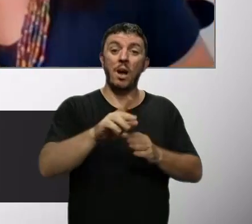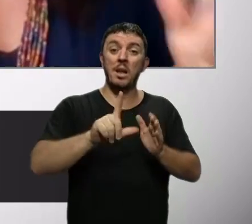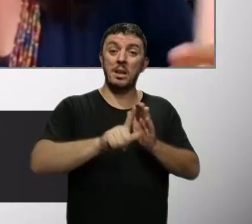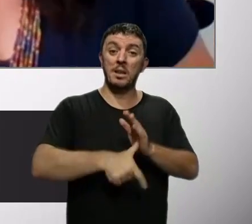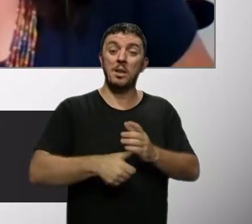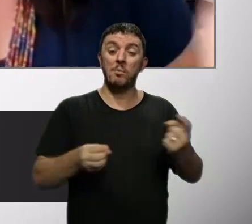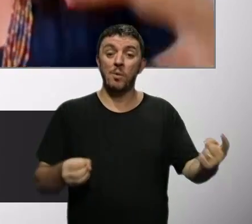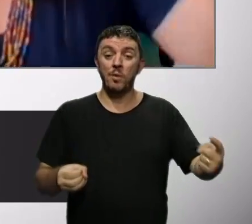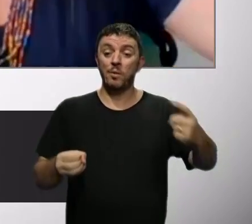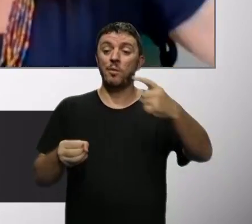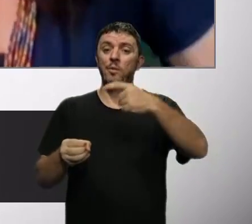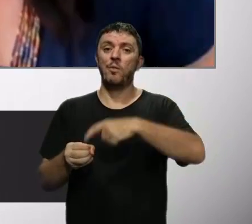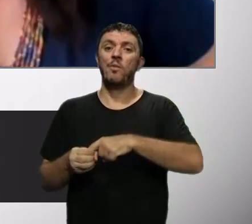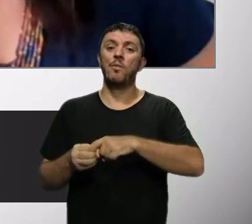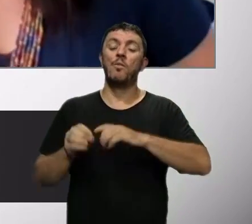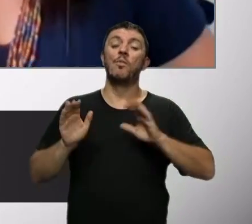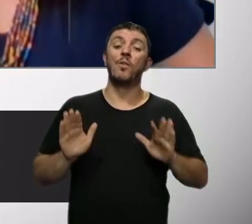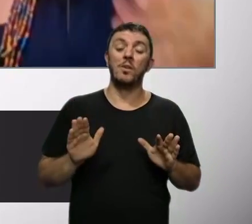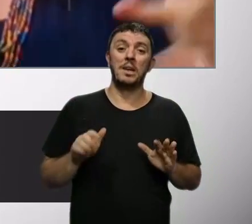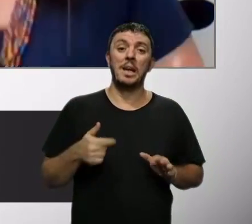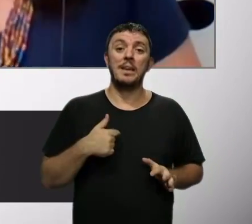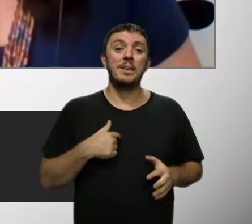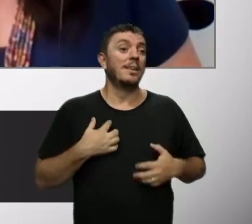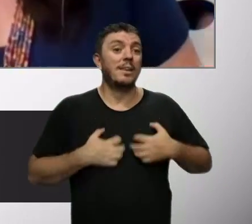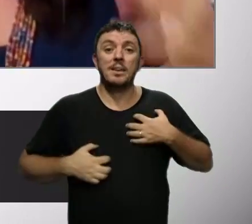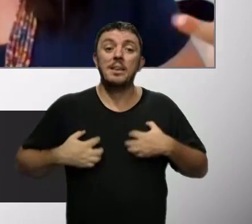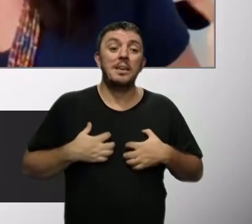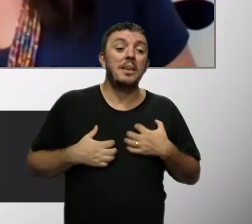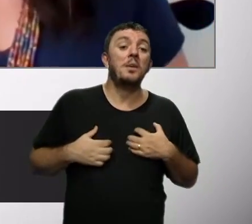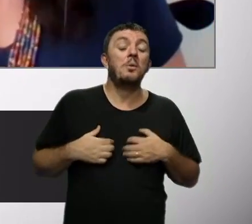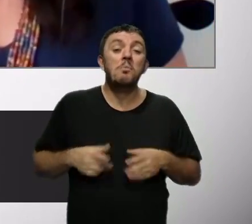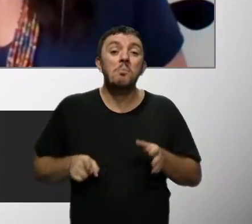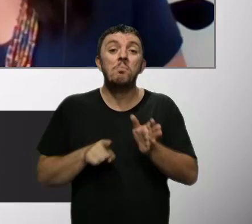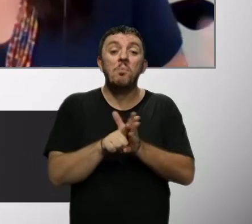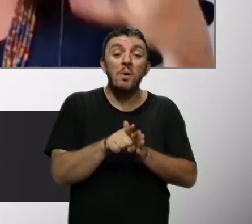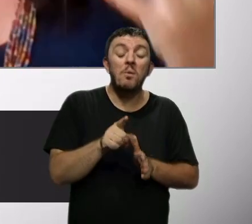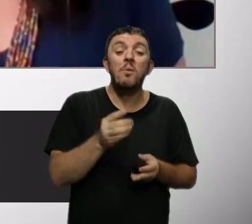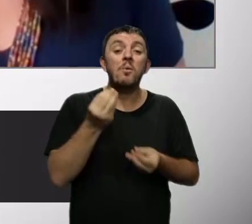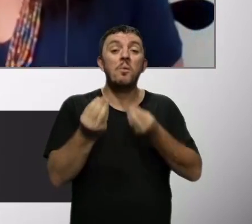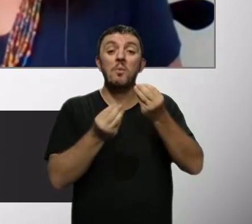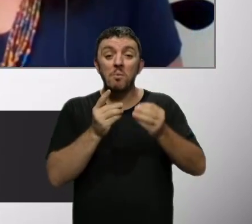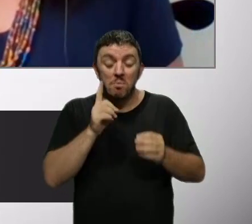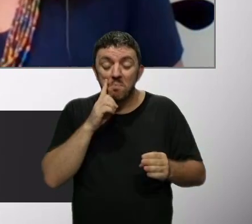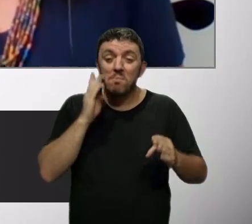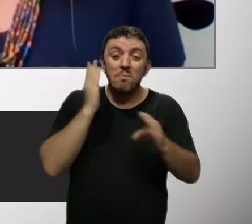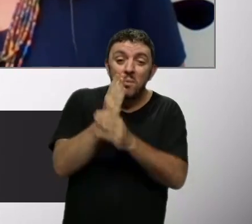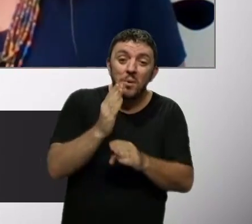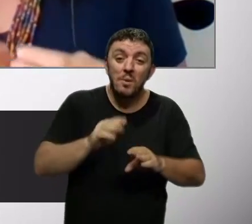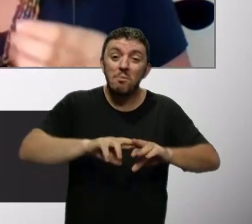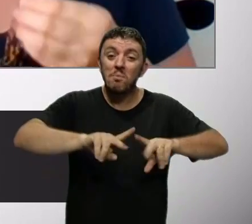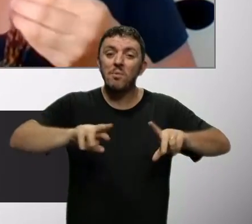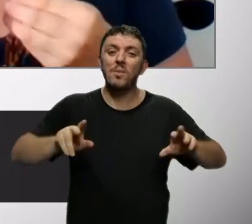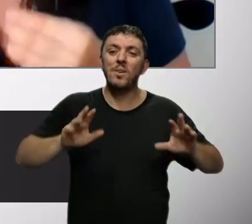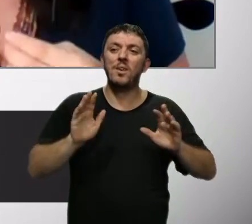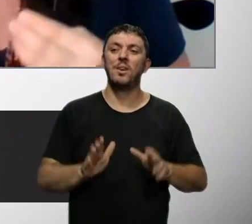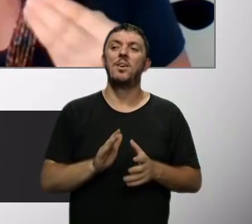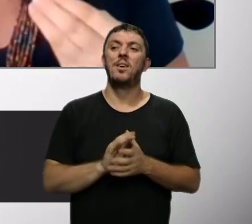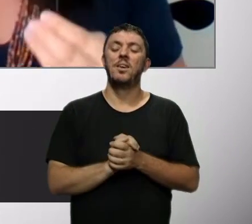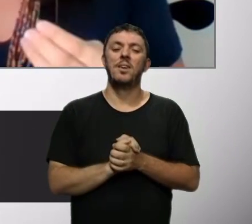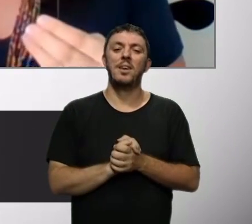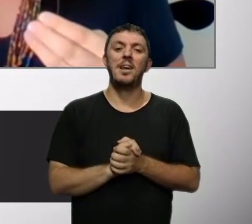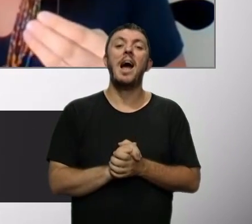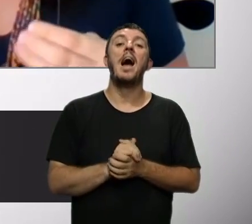E aí quando ela chegou, eu já tava desesperada, querendo saber, né? E aí, como é que foi? Você achou algo novo? E ela falou assim,